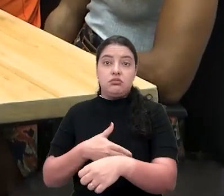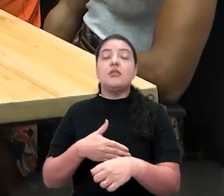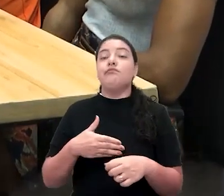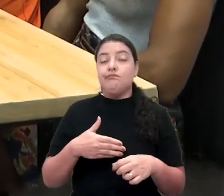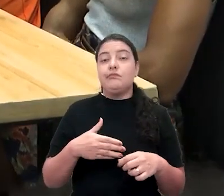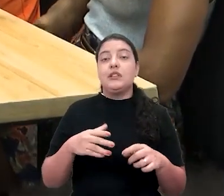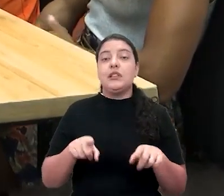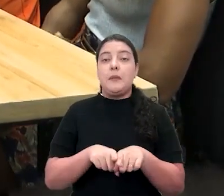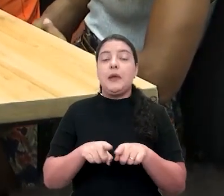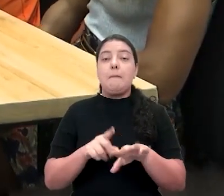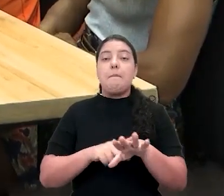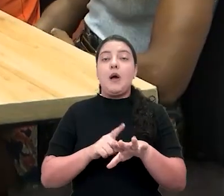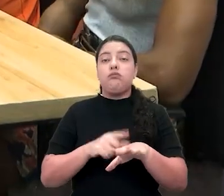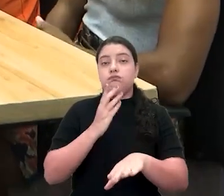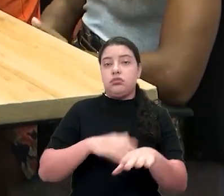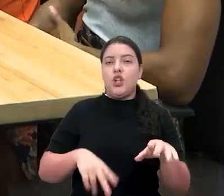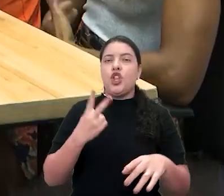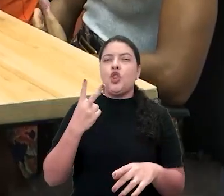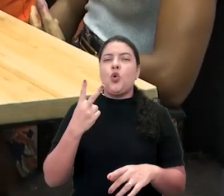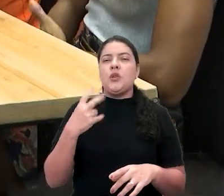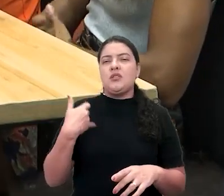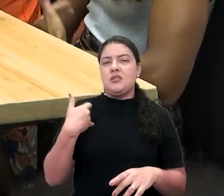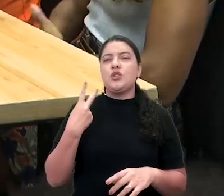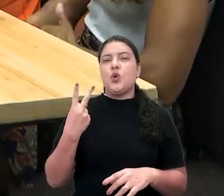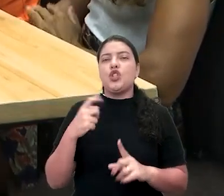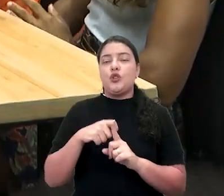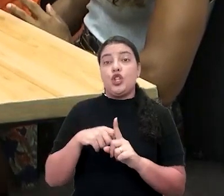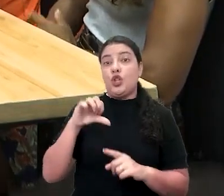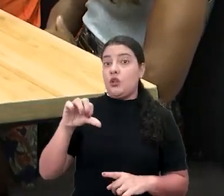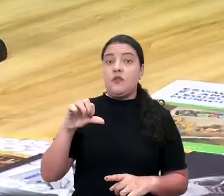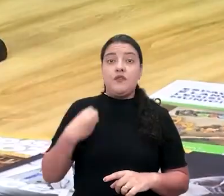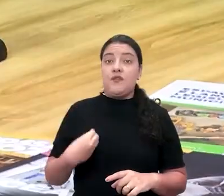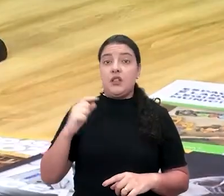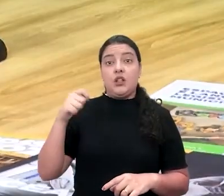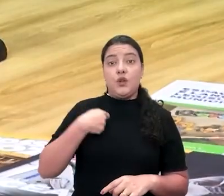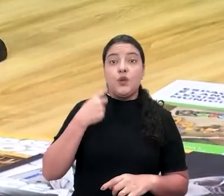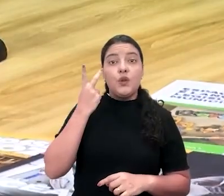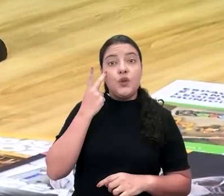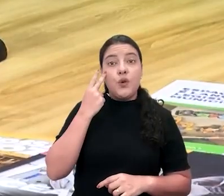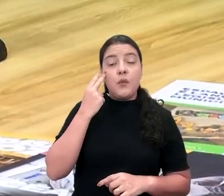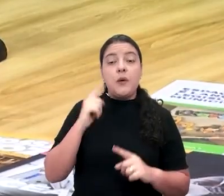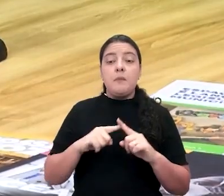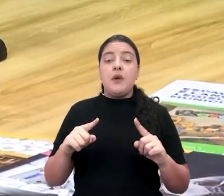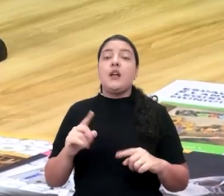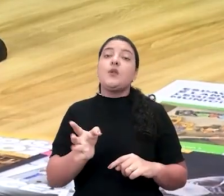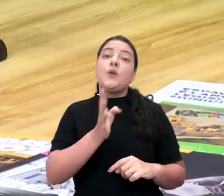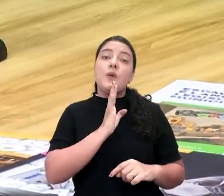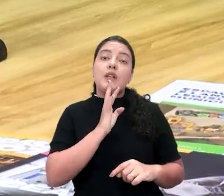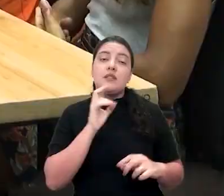mão. Isso eu tinha 2 anos e 9 meses. Levei uma vida normal até conhecer o